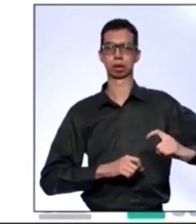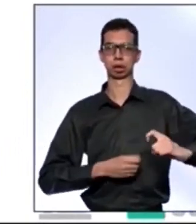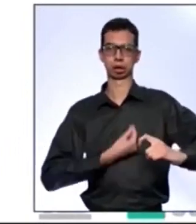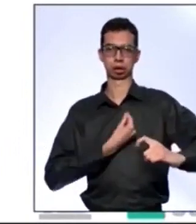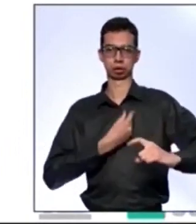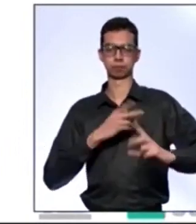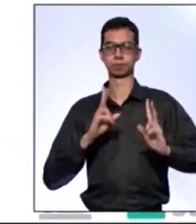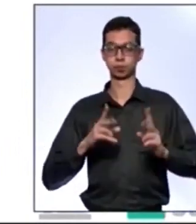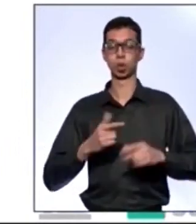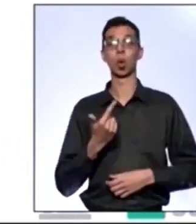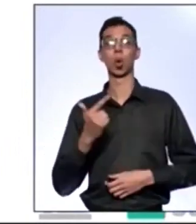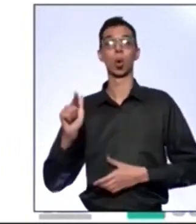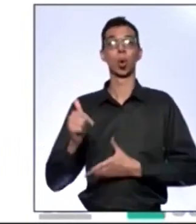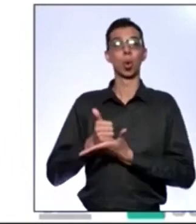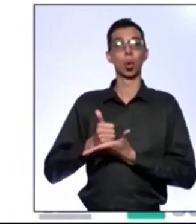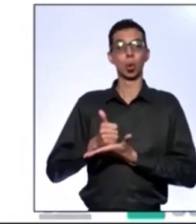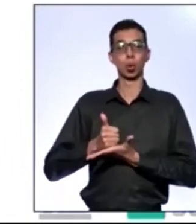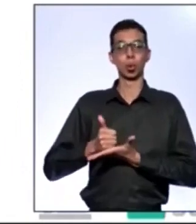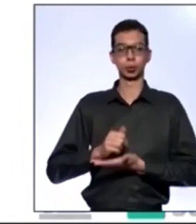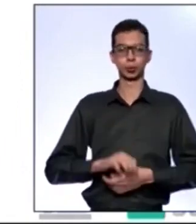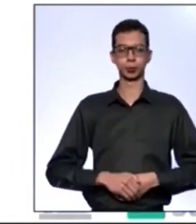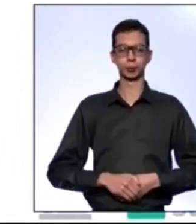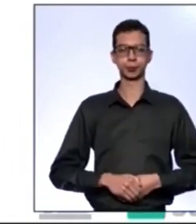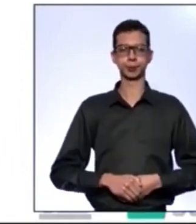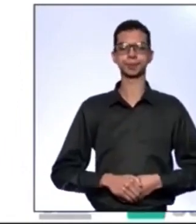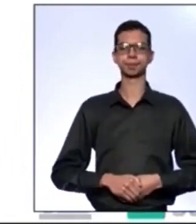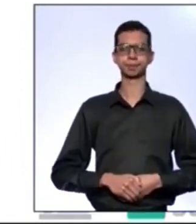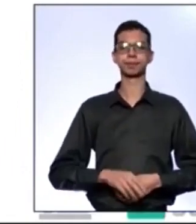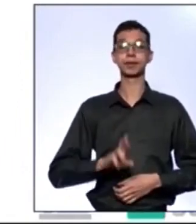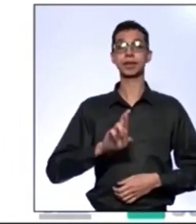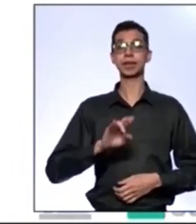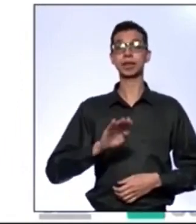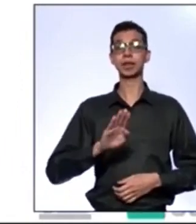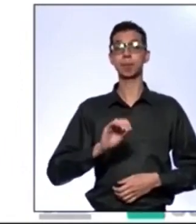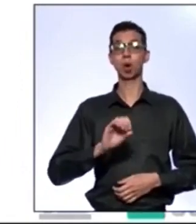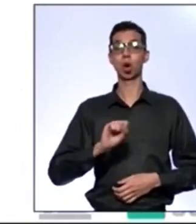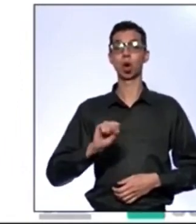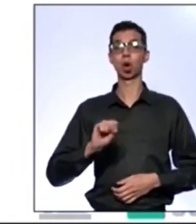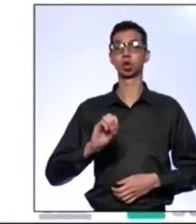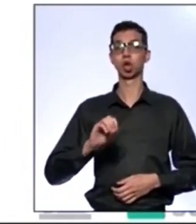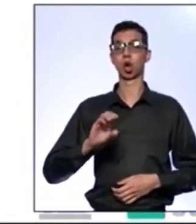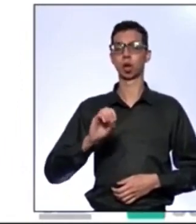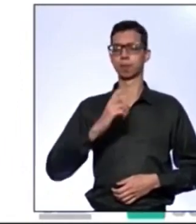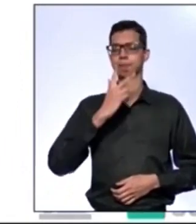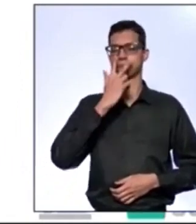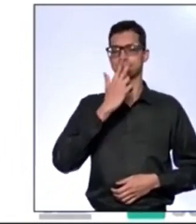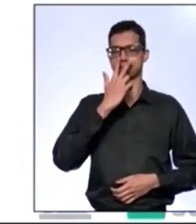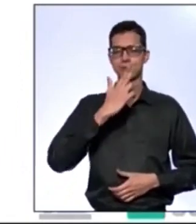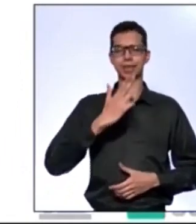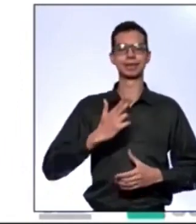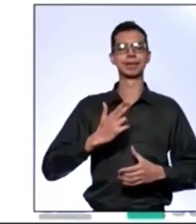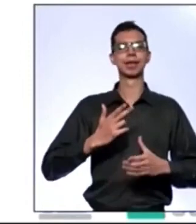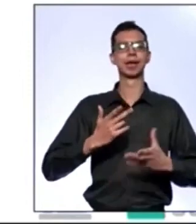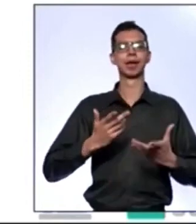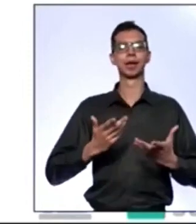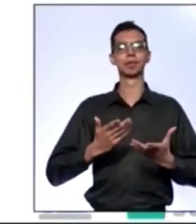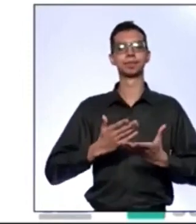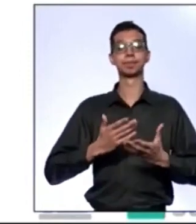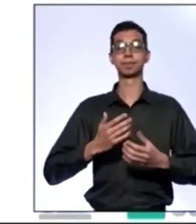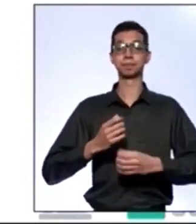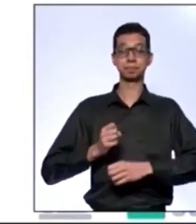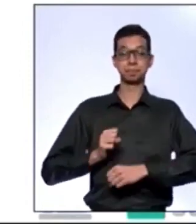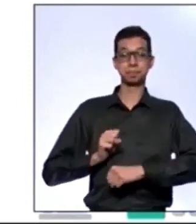antibiótico age inibindo os ribossomos. Os ribossomos são estruturas celulares responsáveis pela síntese de